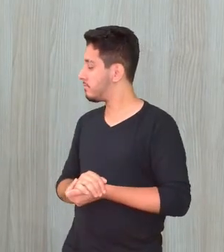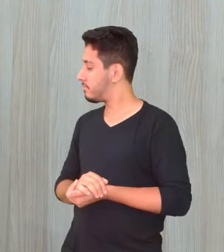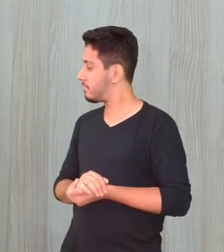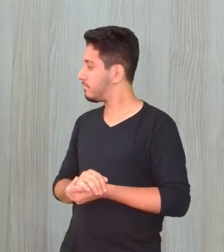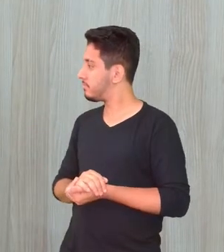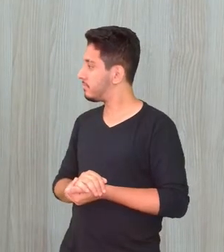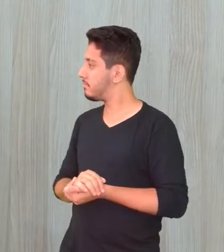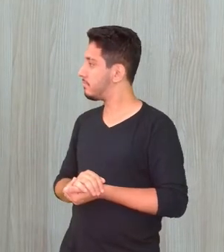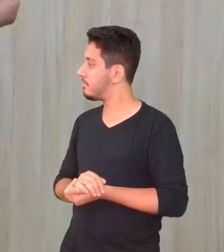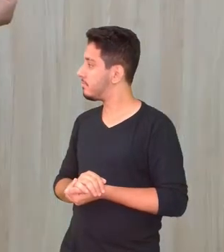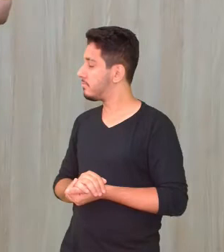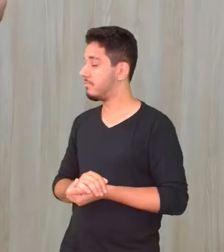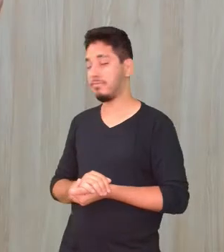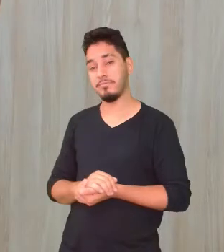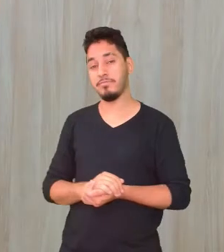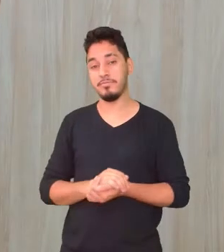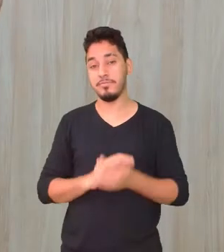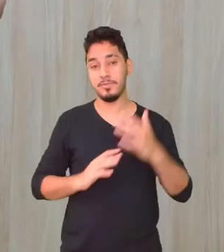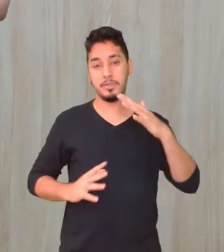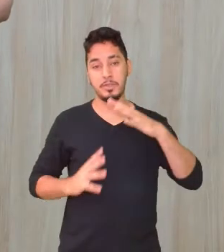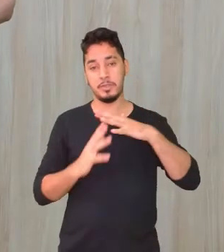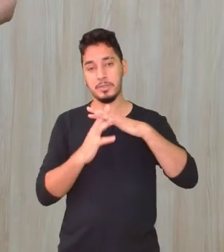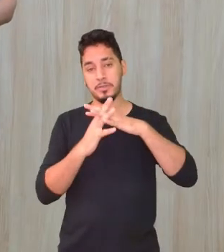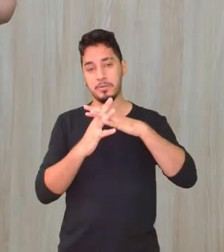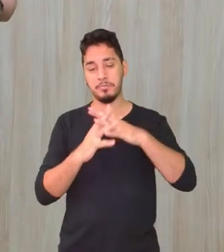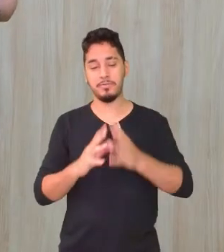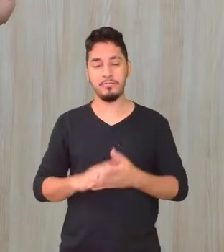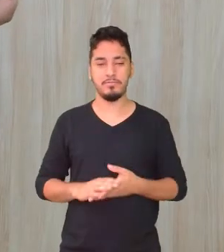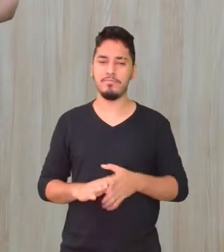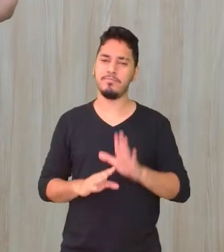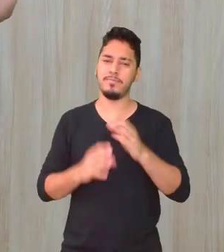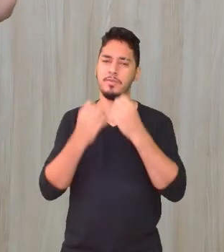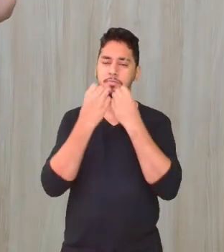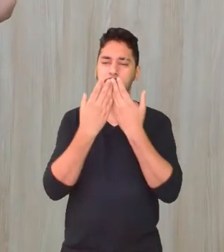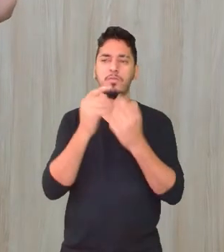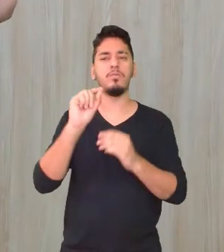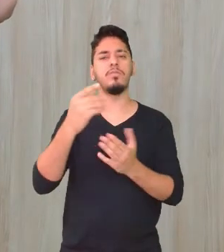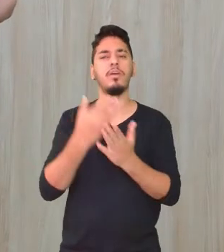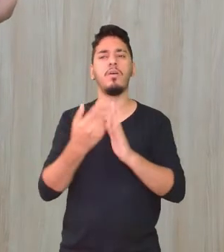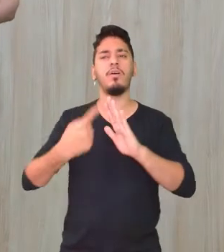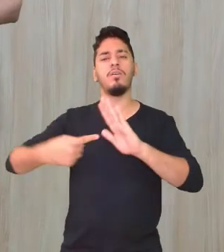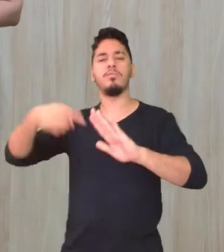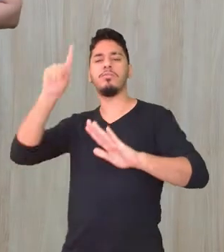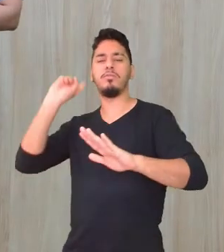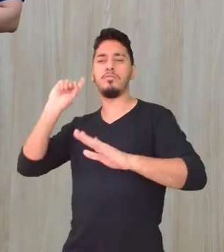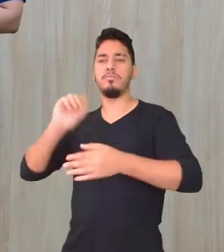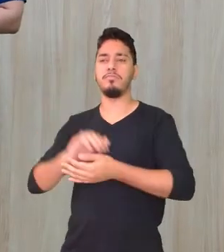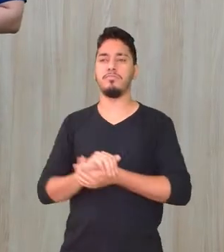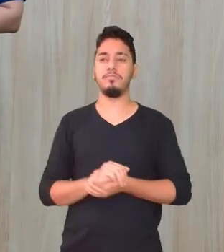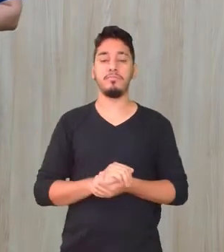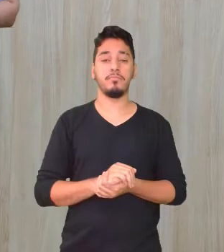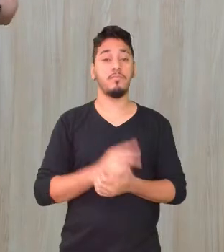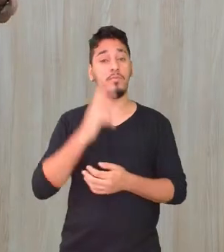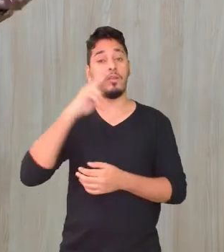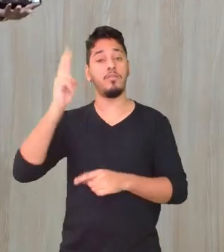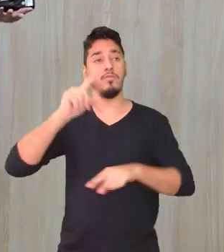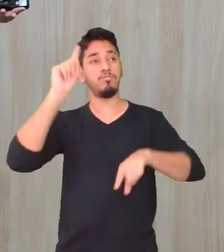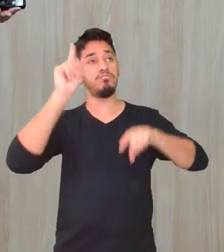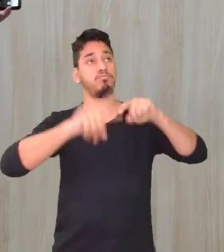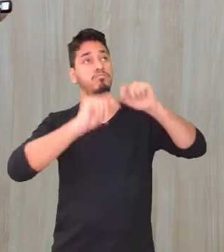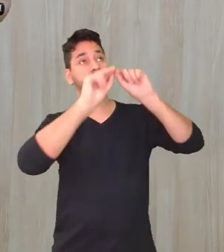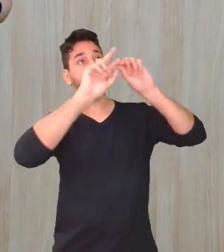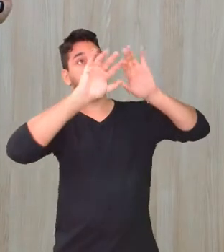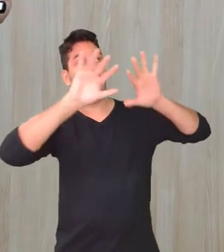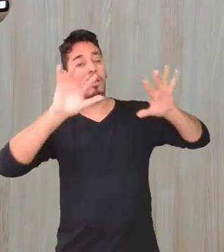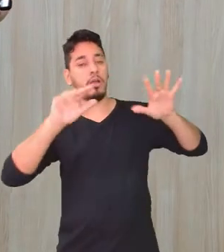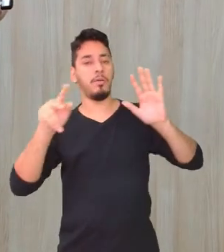pessoal. Massa! Isso aí, professor Gilson. Então, o que vimos na aula anterior, nós vimos aí, ó, fenômenos